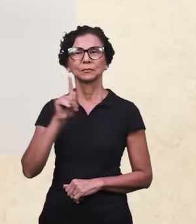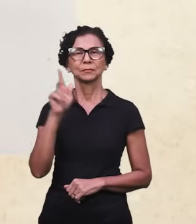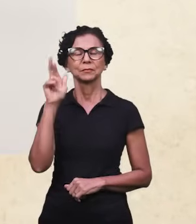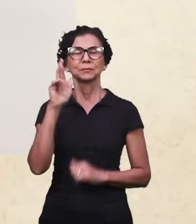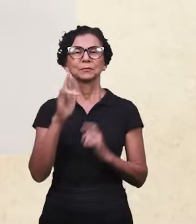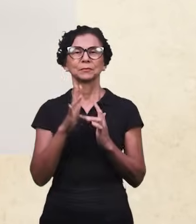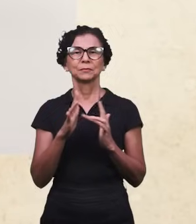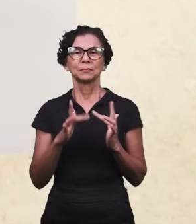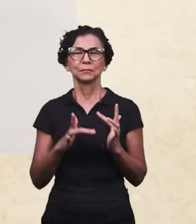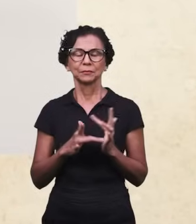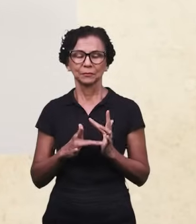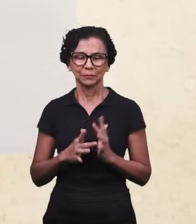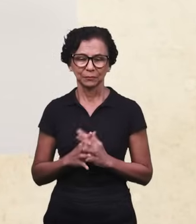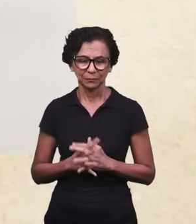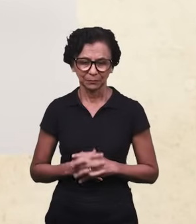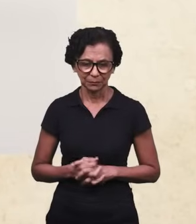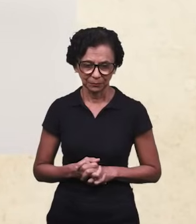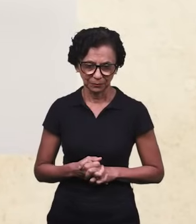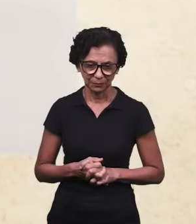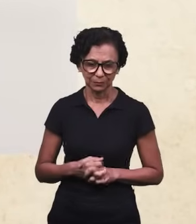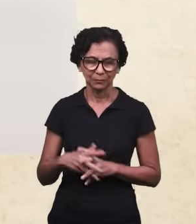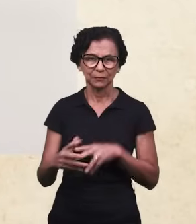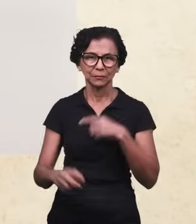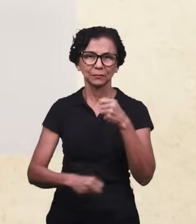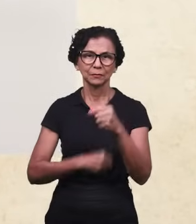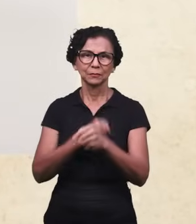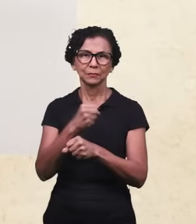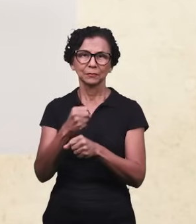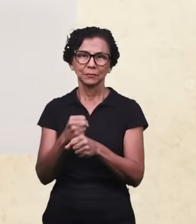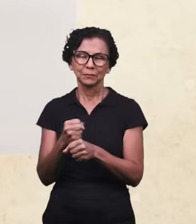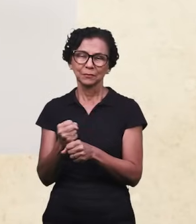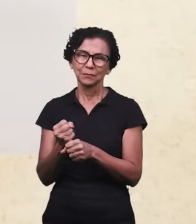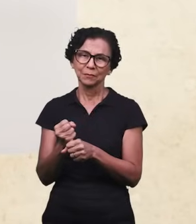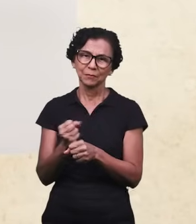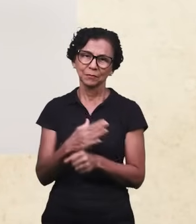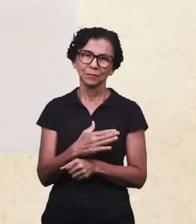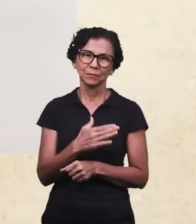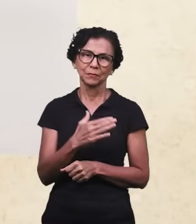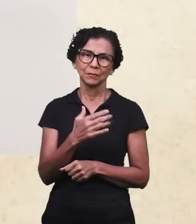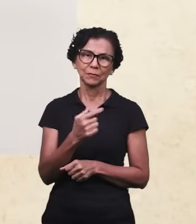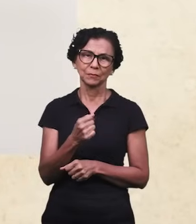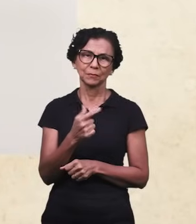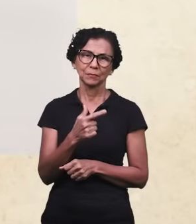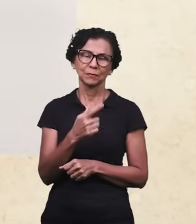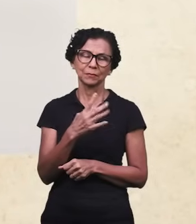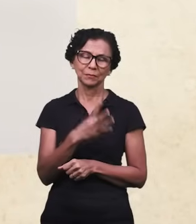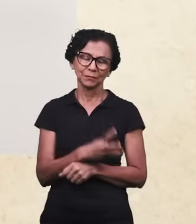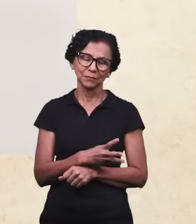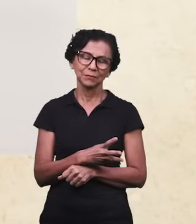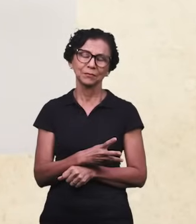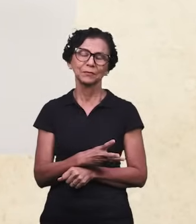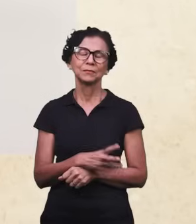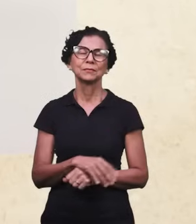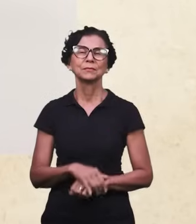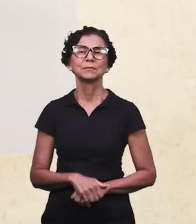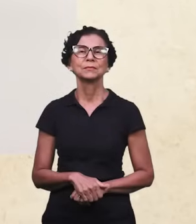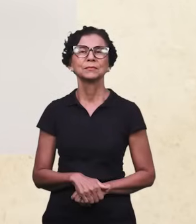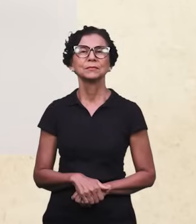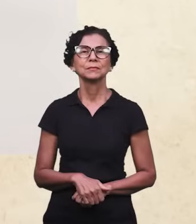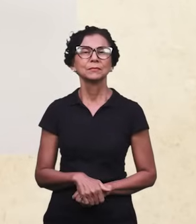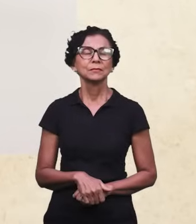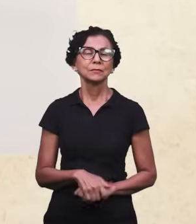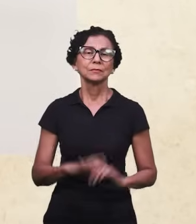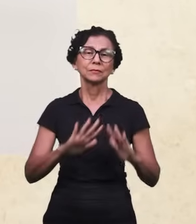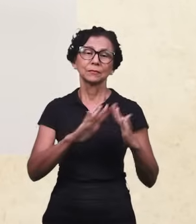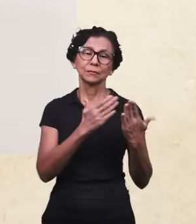Irmãos, a paz do Senhor. Nesse novo ano, o ano de mudança de classes, de um novo